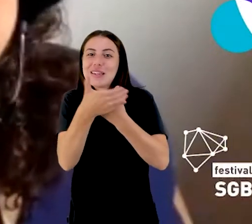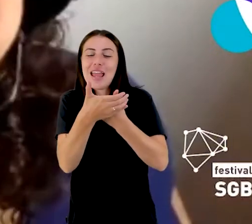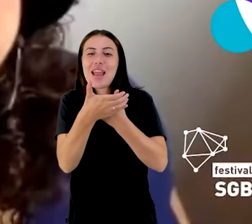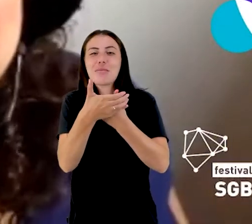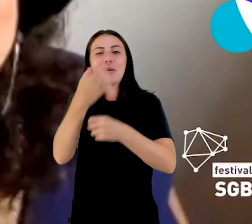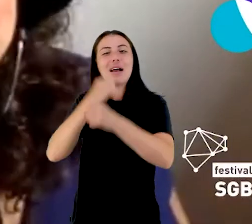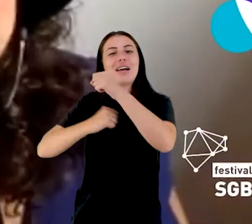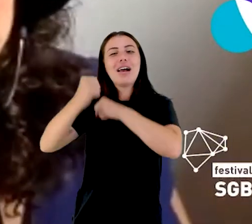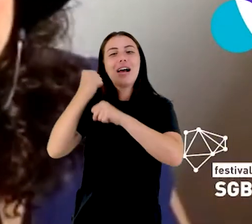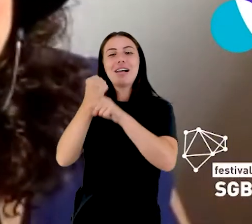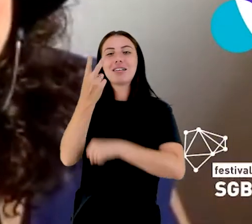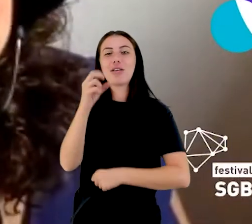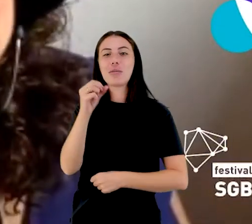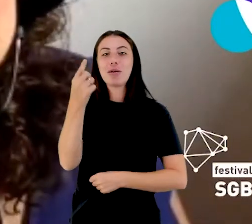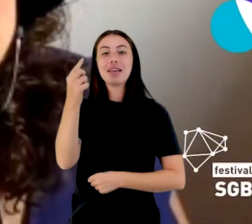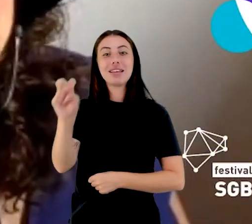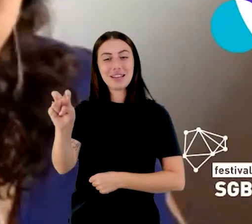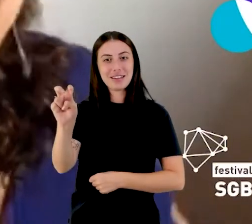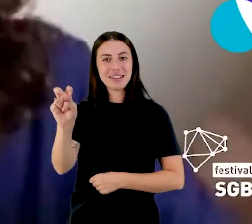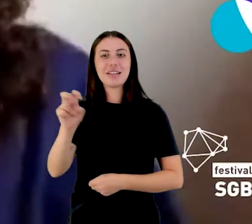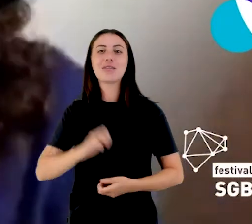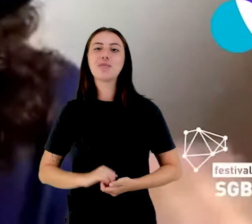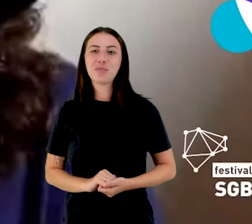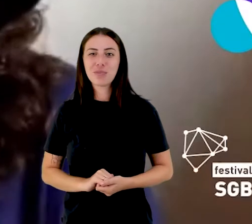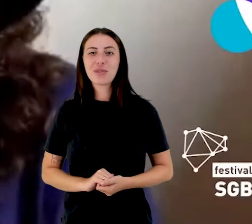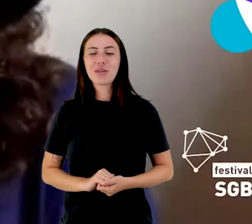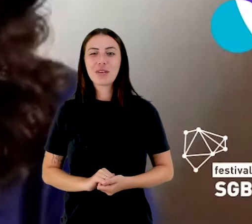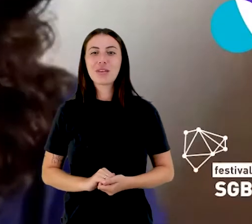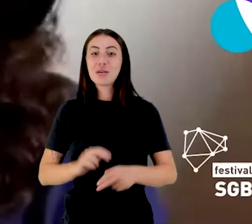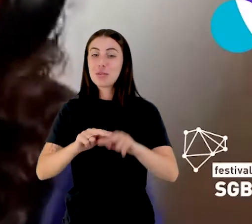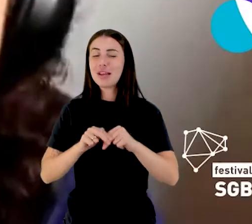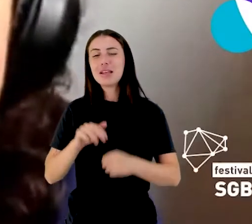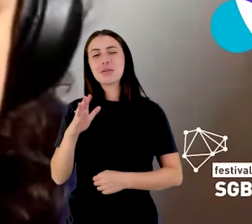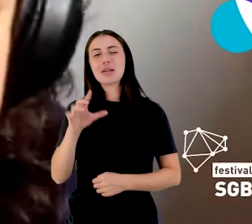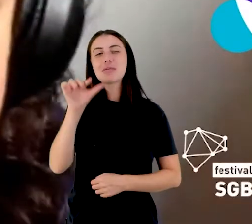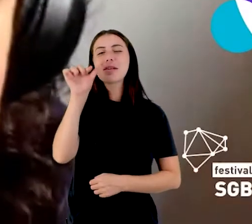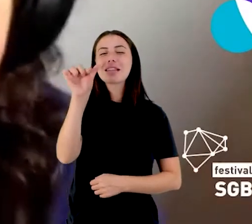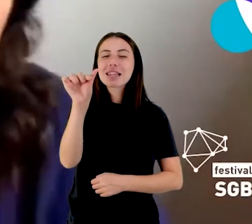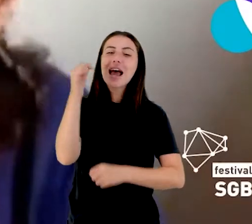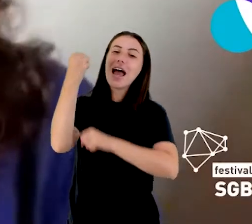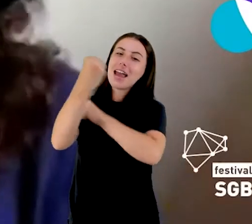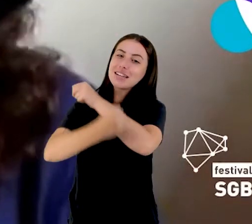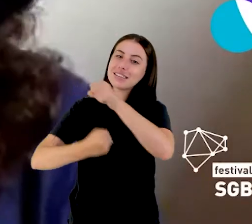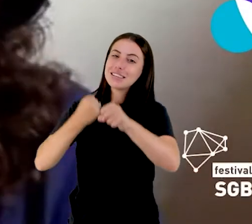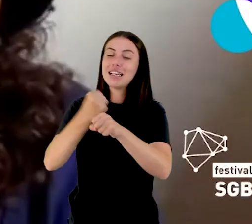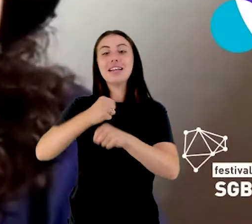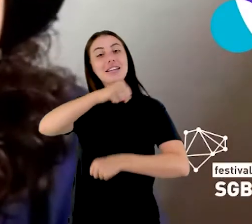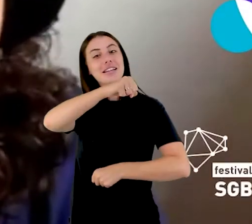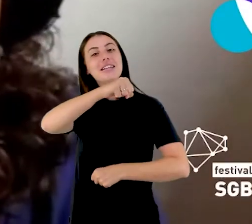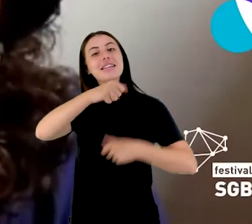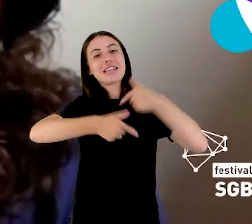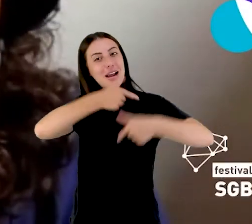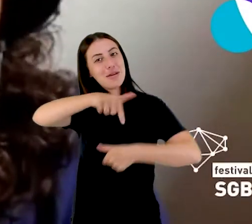tive acesso a esse termo, a esse universo. Isso foi em 2015. Então, estou